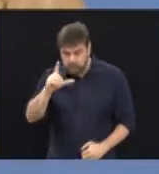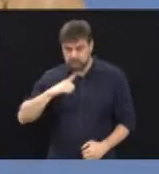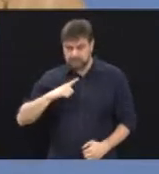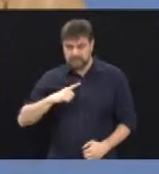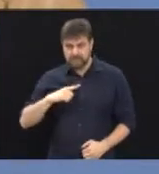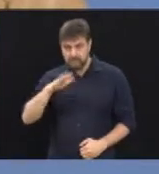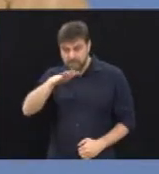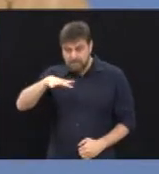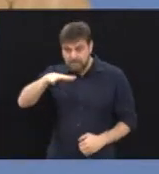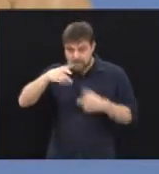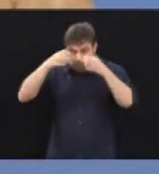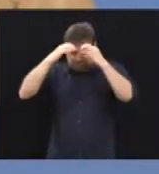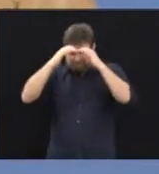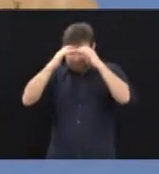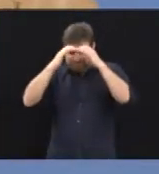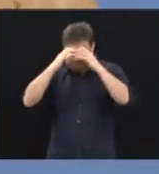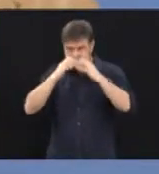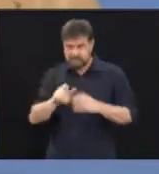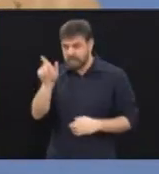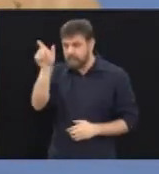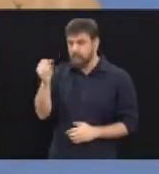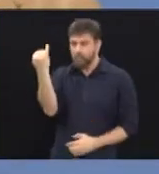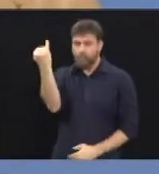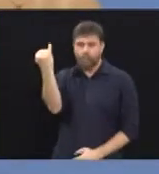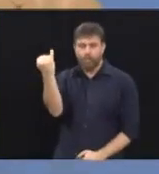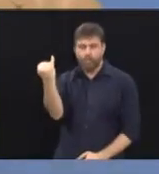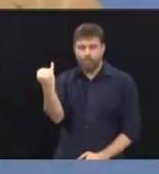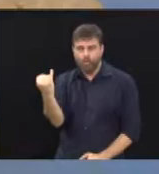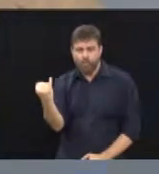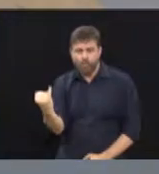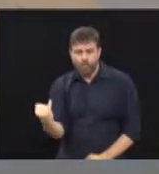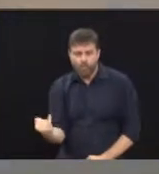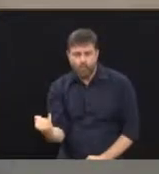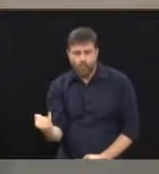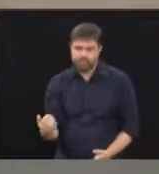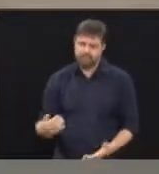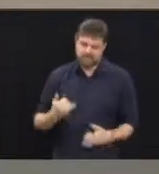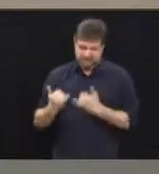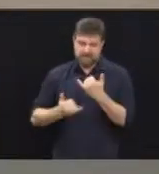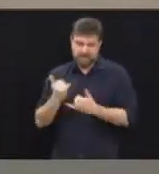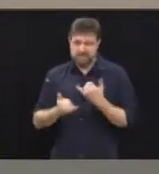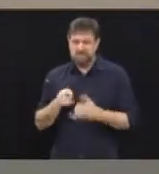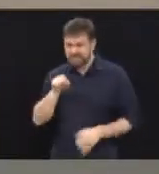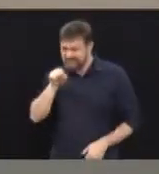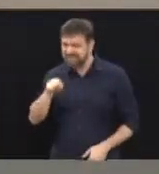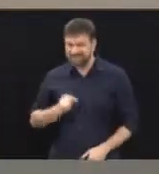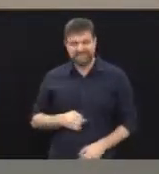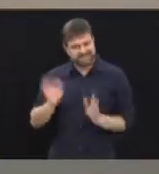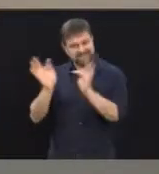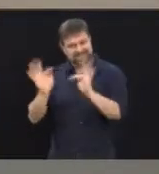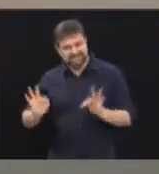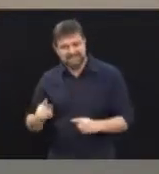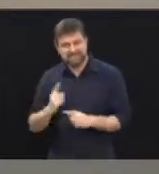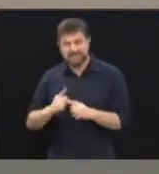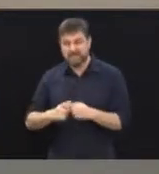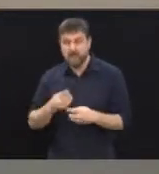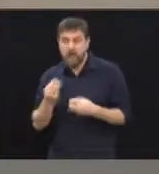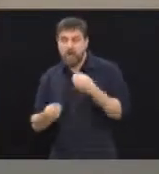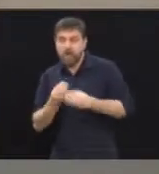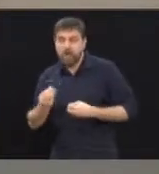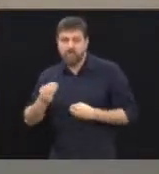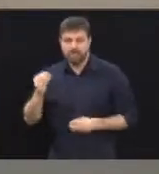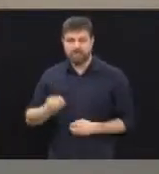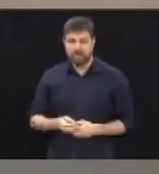essa pessoa, eu brinco que é um privilegiado, né? Tem essa regulação do peso, onde